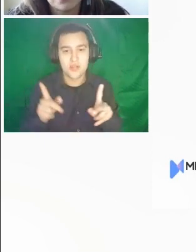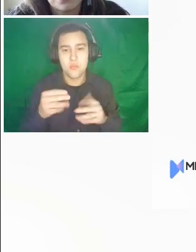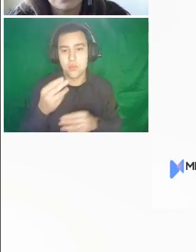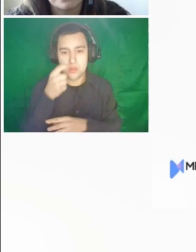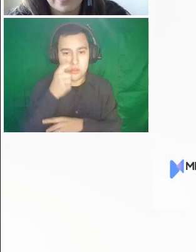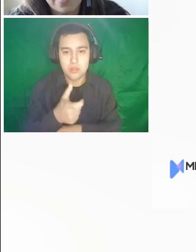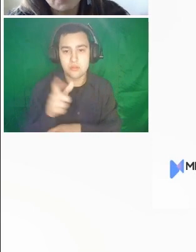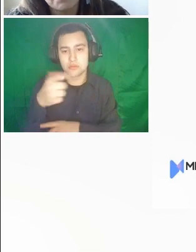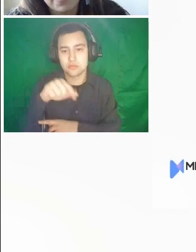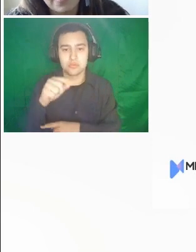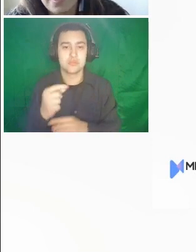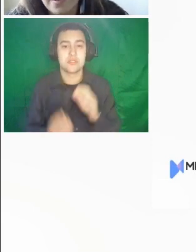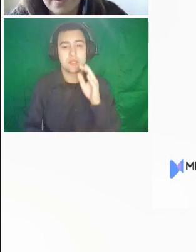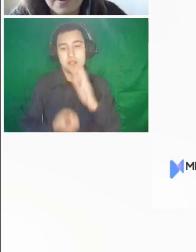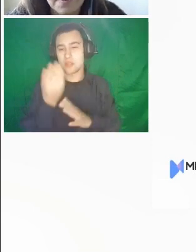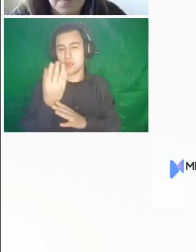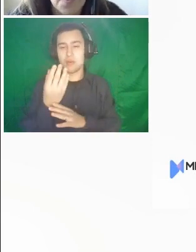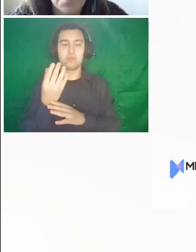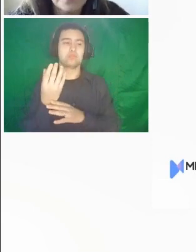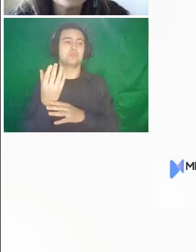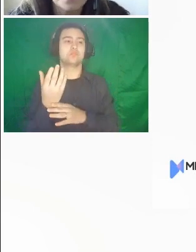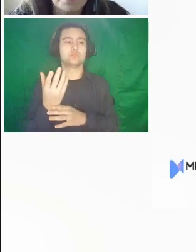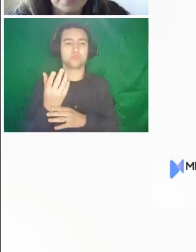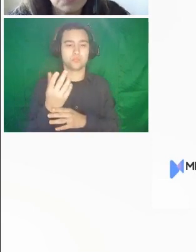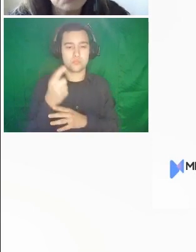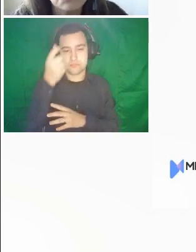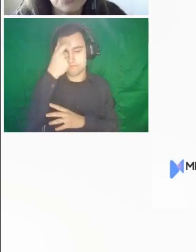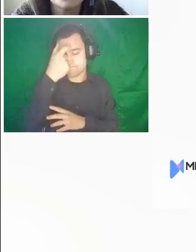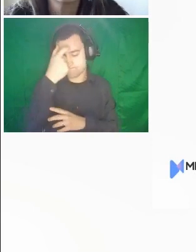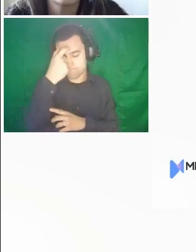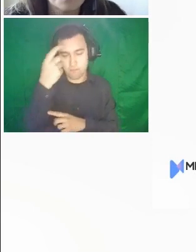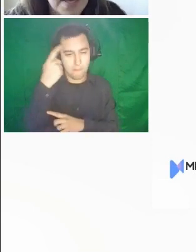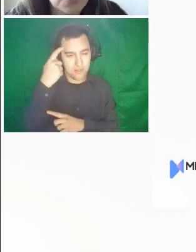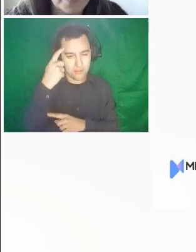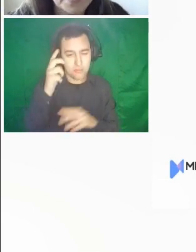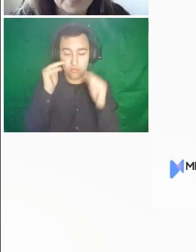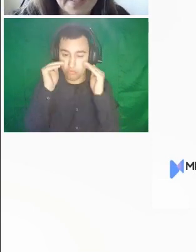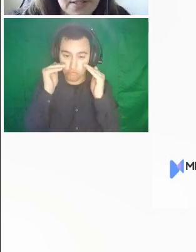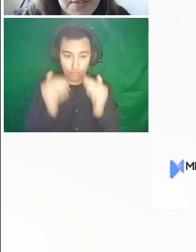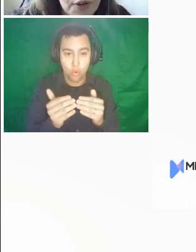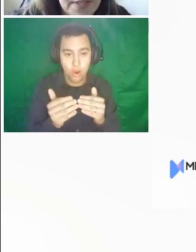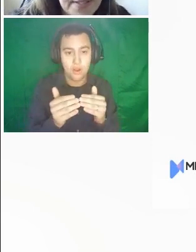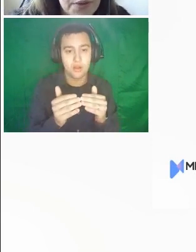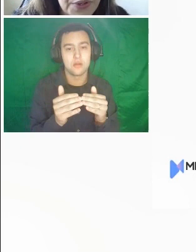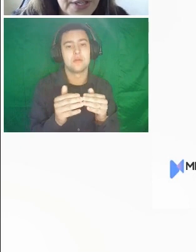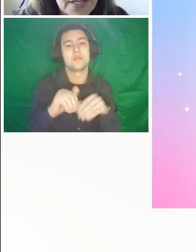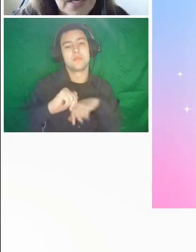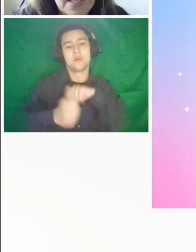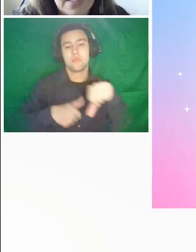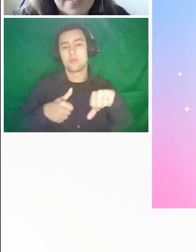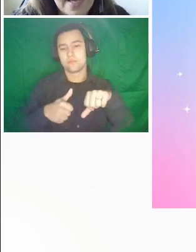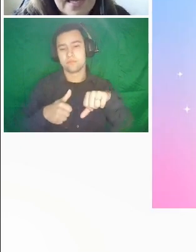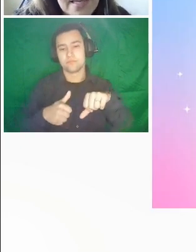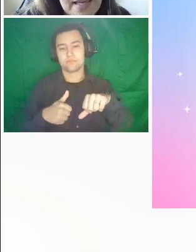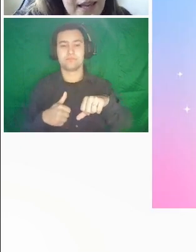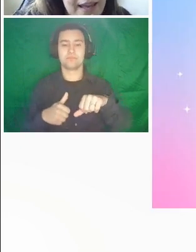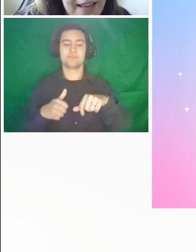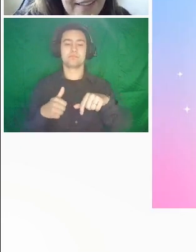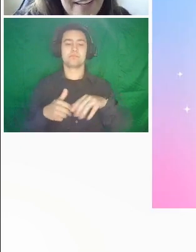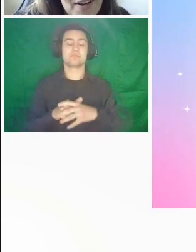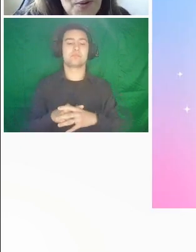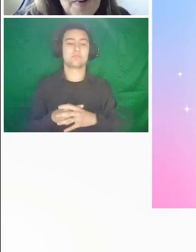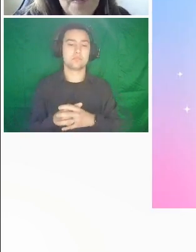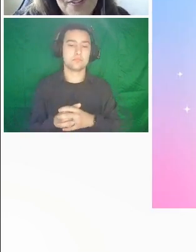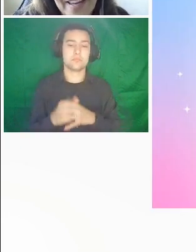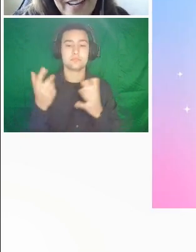gente criar uma uma um pensamento direcionamento para essa transformação E aí